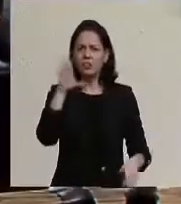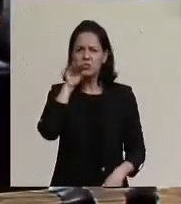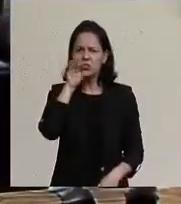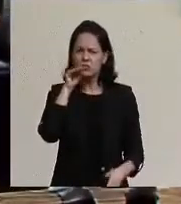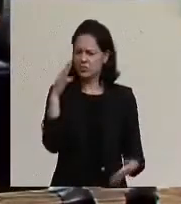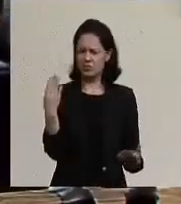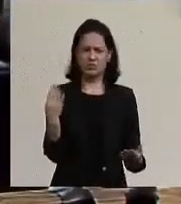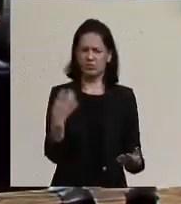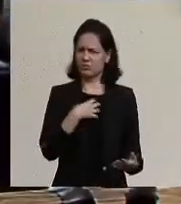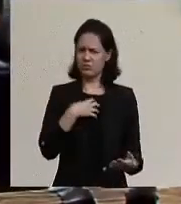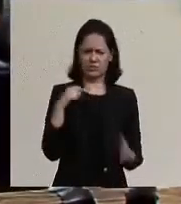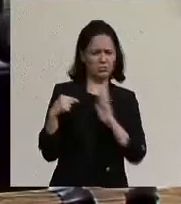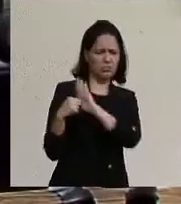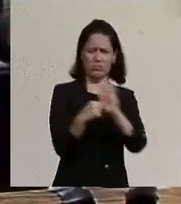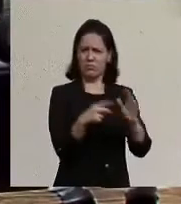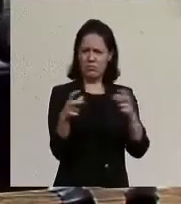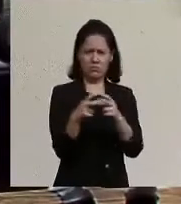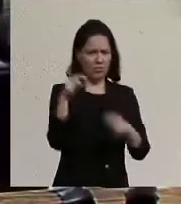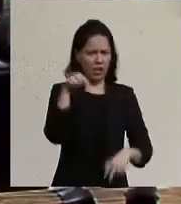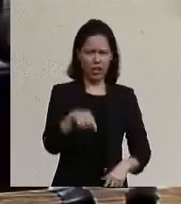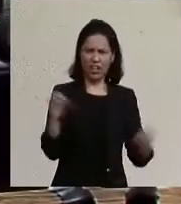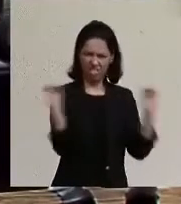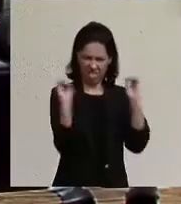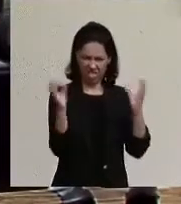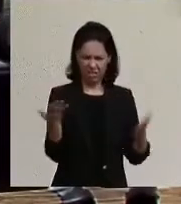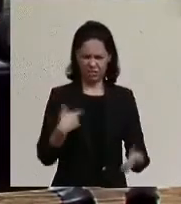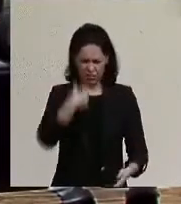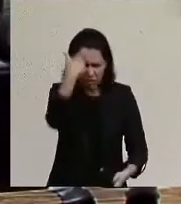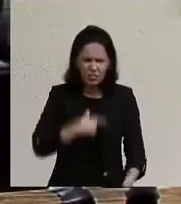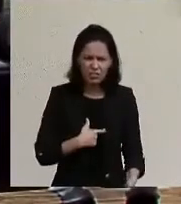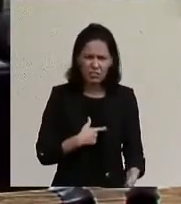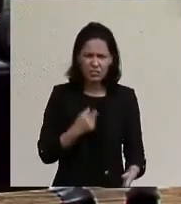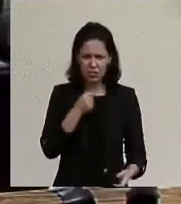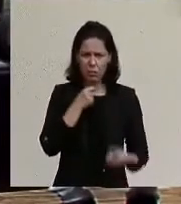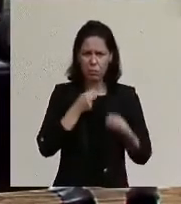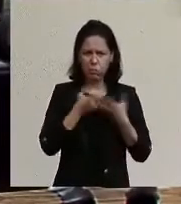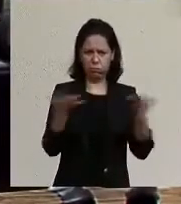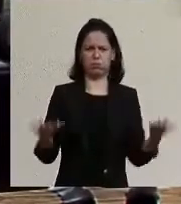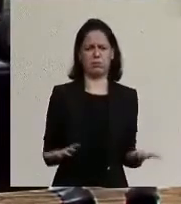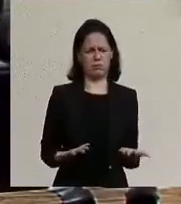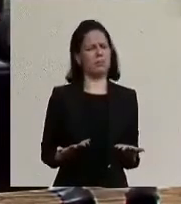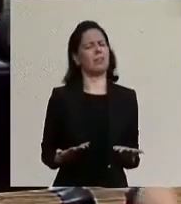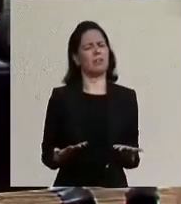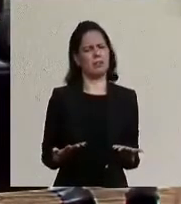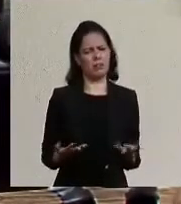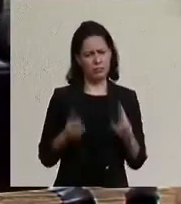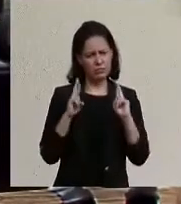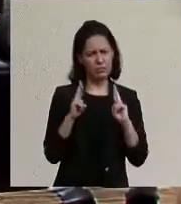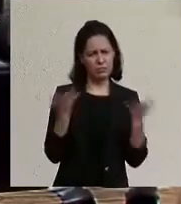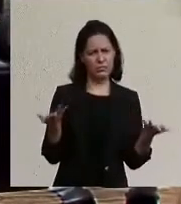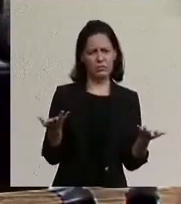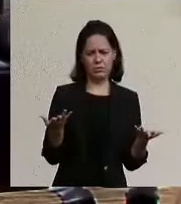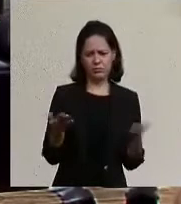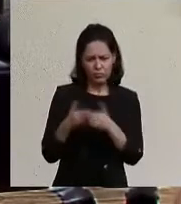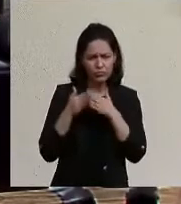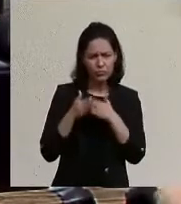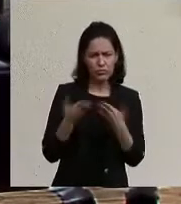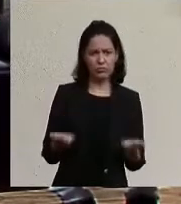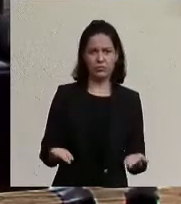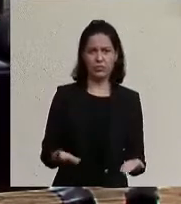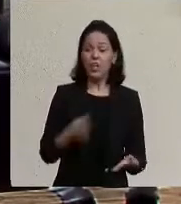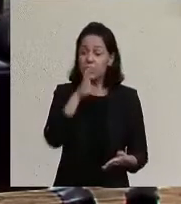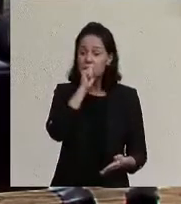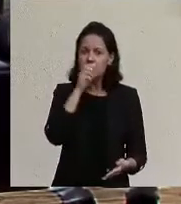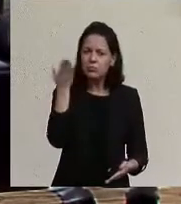fantasma tinha aqui nessa prefeitura agora você vem falar de mim pelo amor de deus eu liguei para você